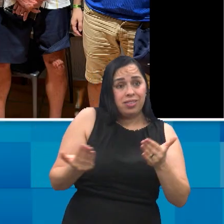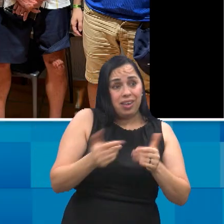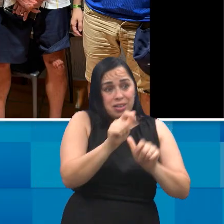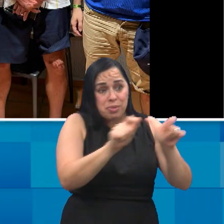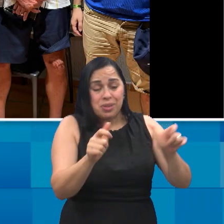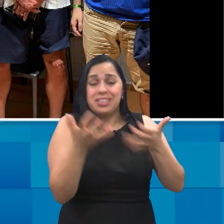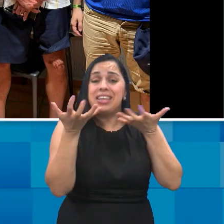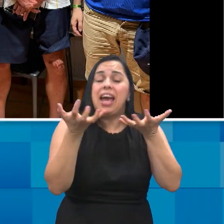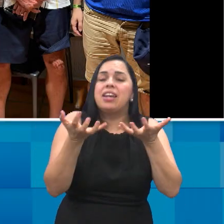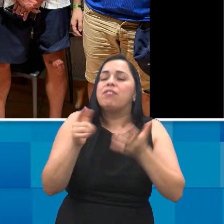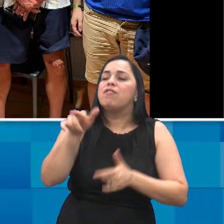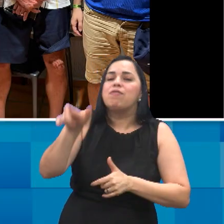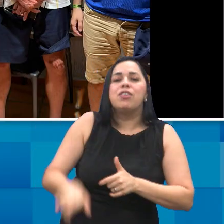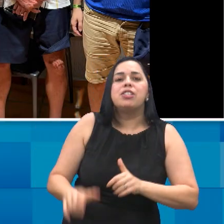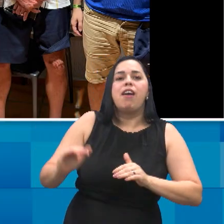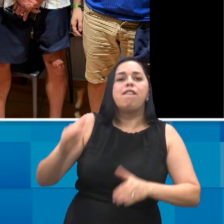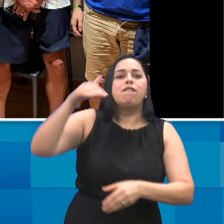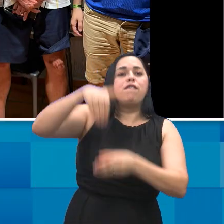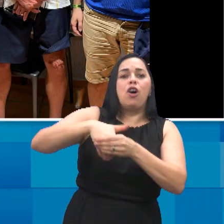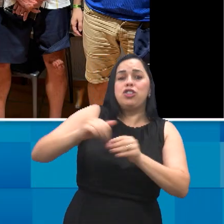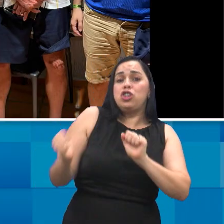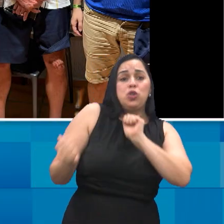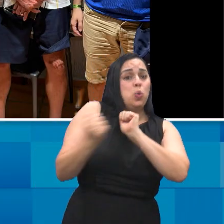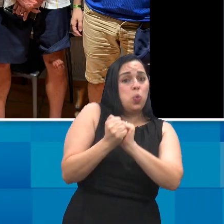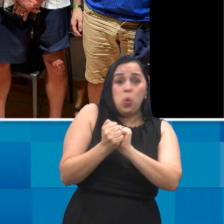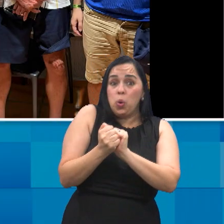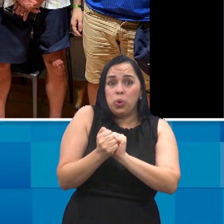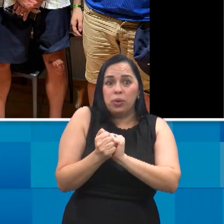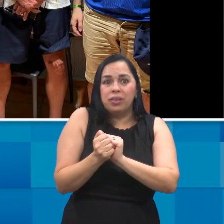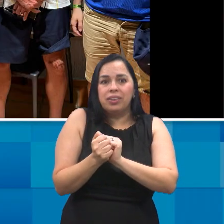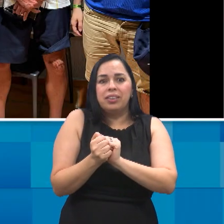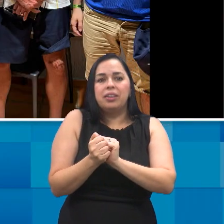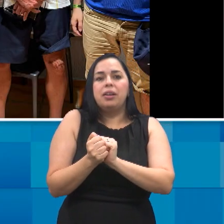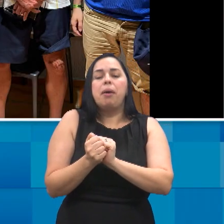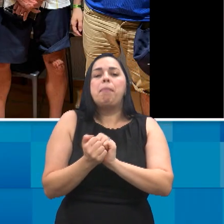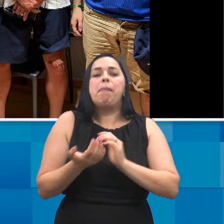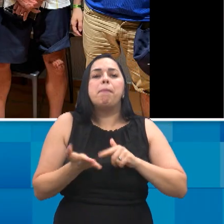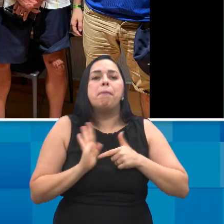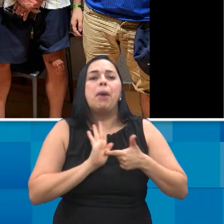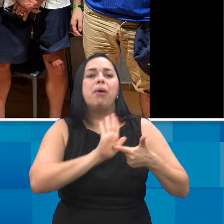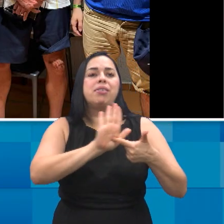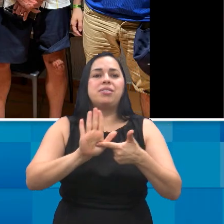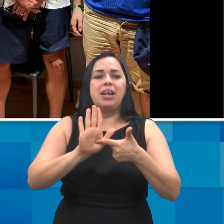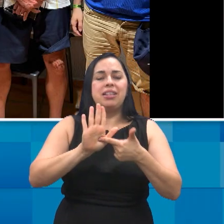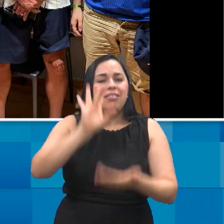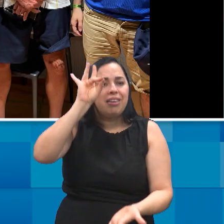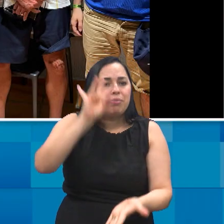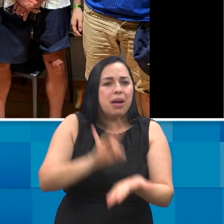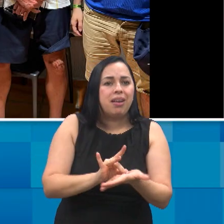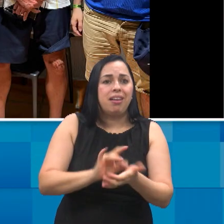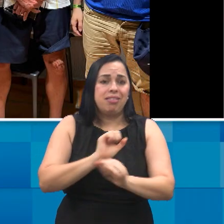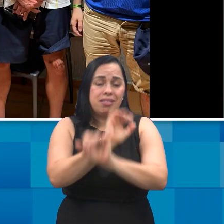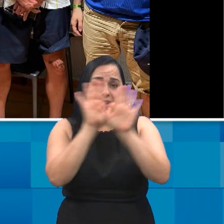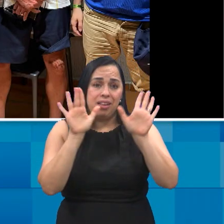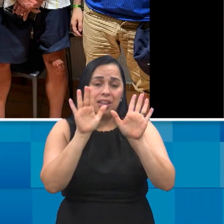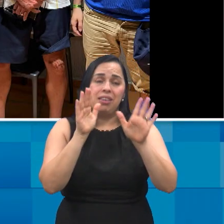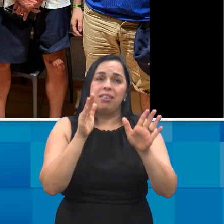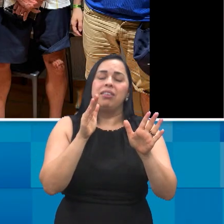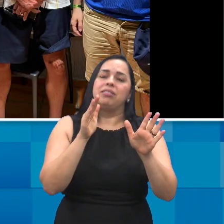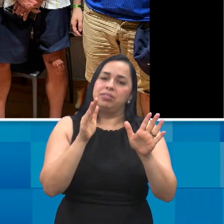você votasse a favor desses requerimentos para trazer transparência, independente do prefeito ser do seu partido ou